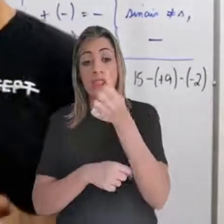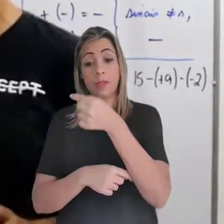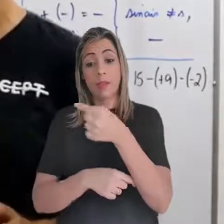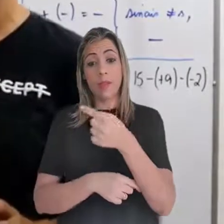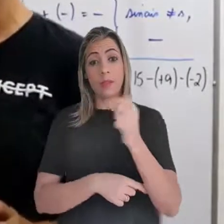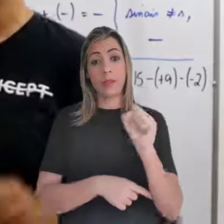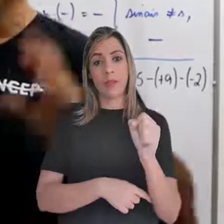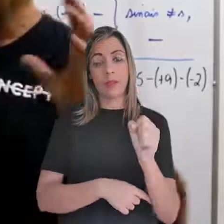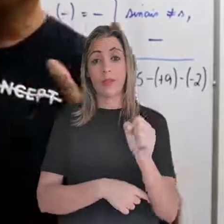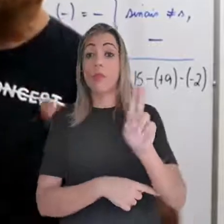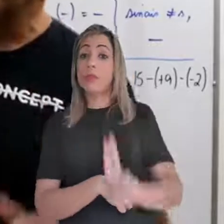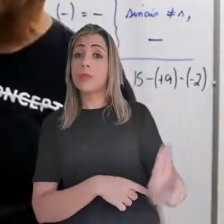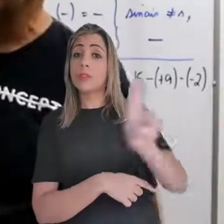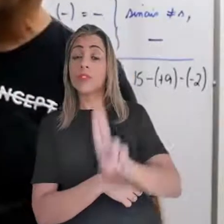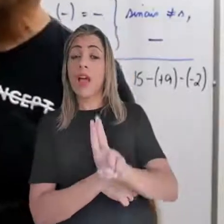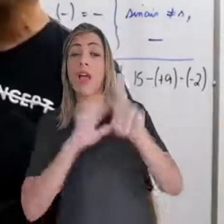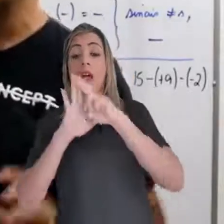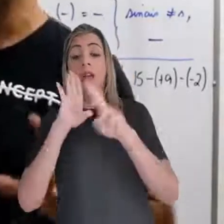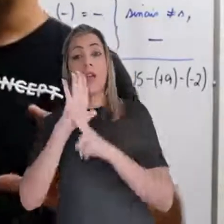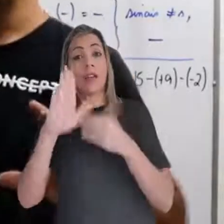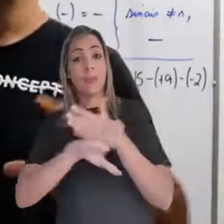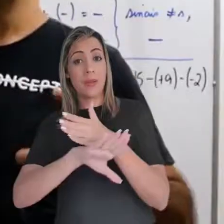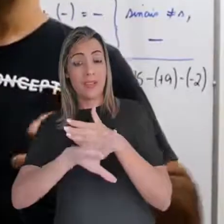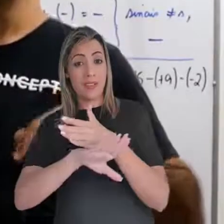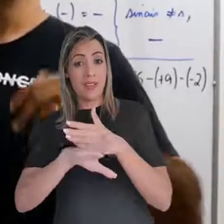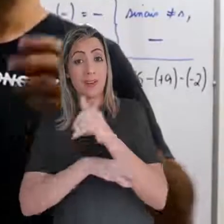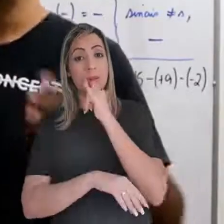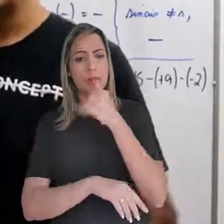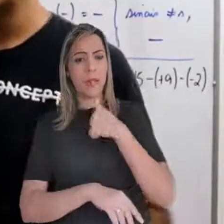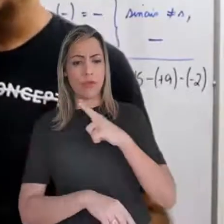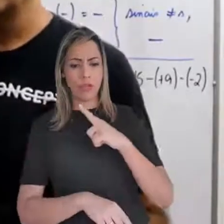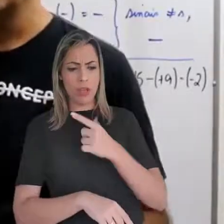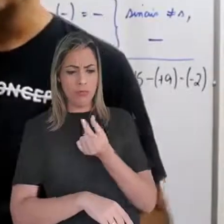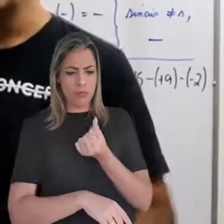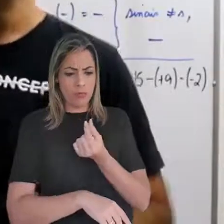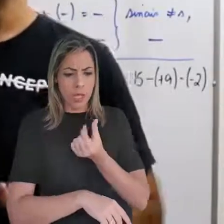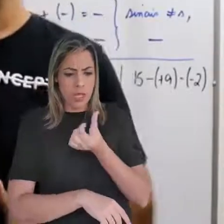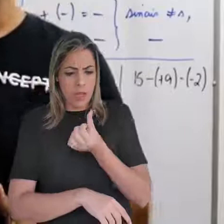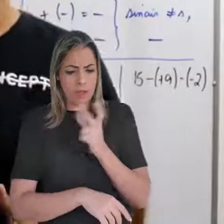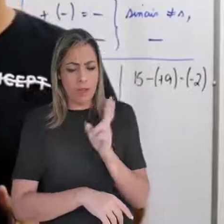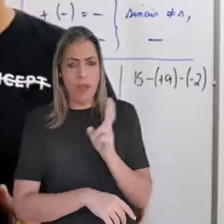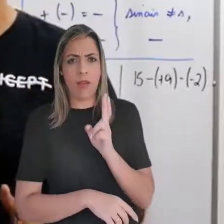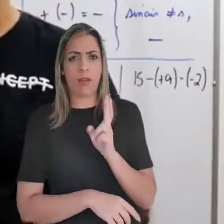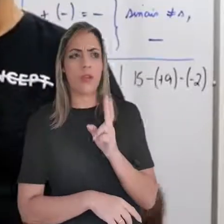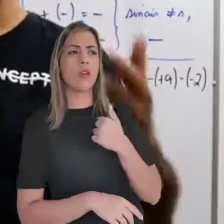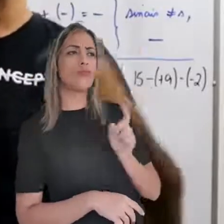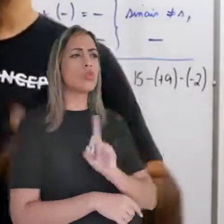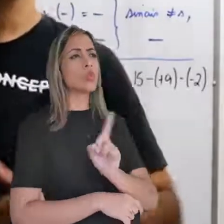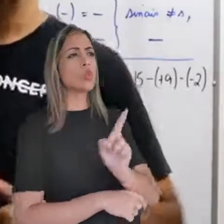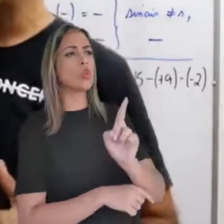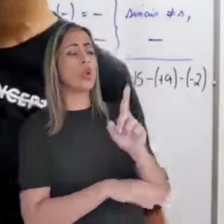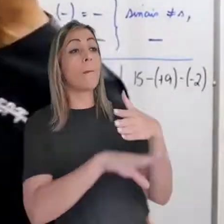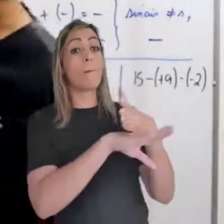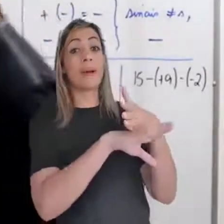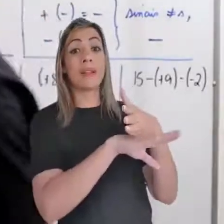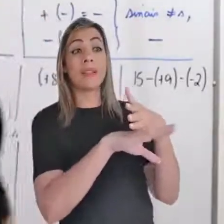você vai pensar assim, é a tal da regra da padaria. Eu tinha R$6 no bolso, fui lá na padaria,